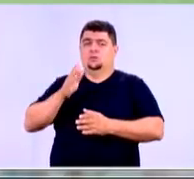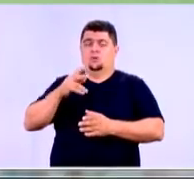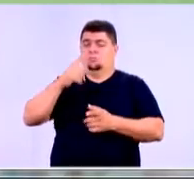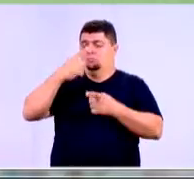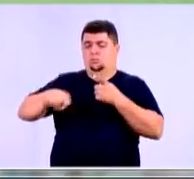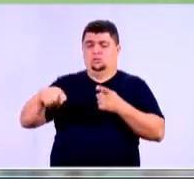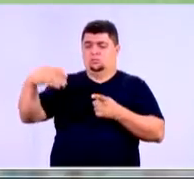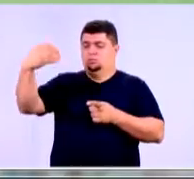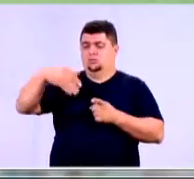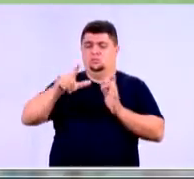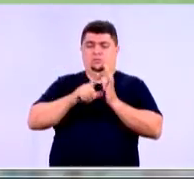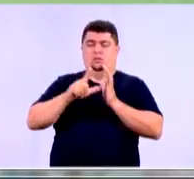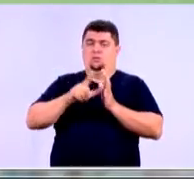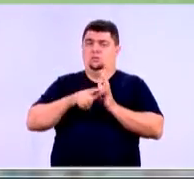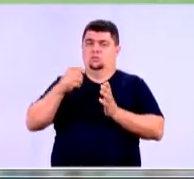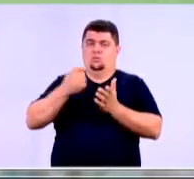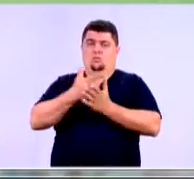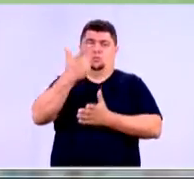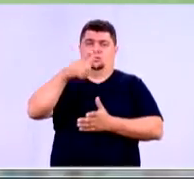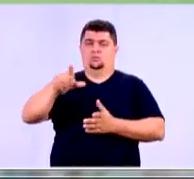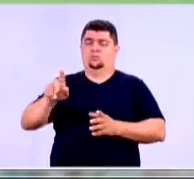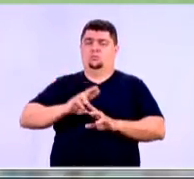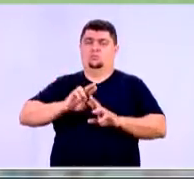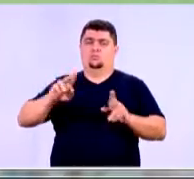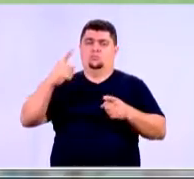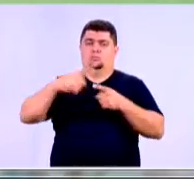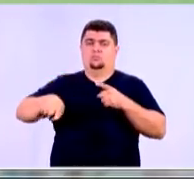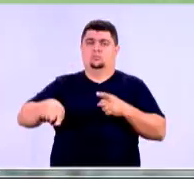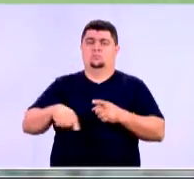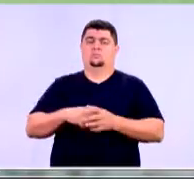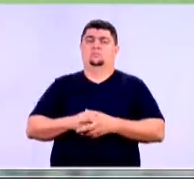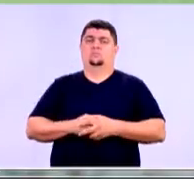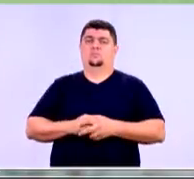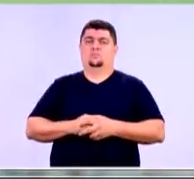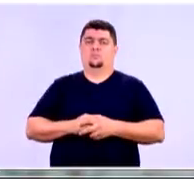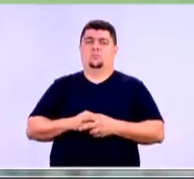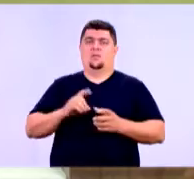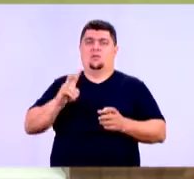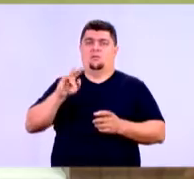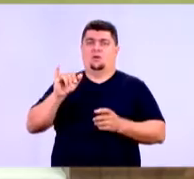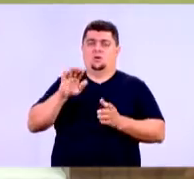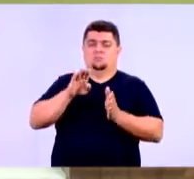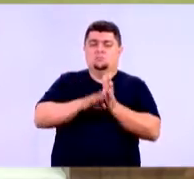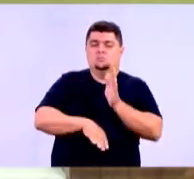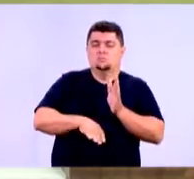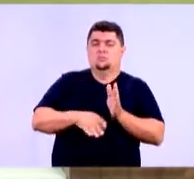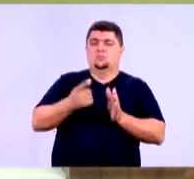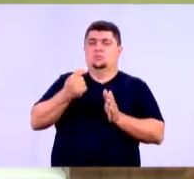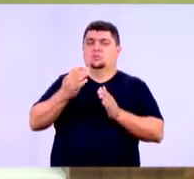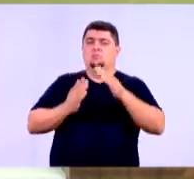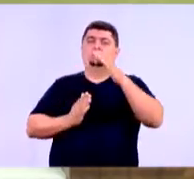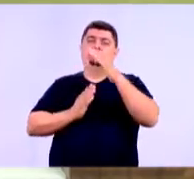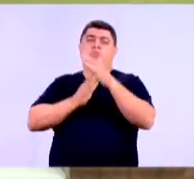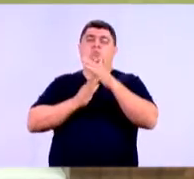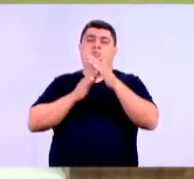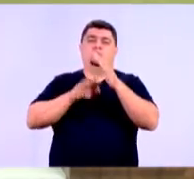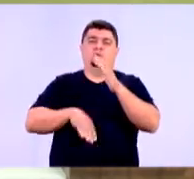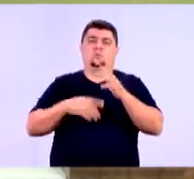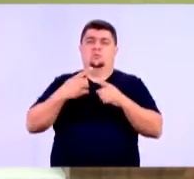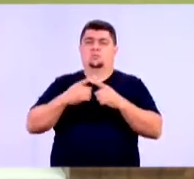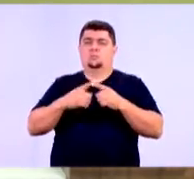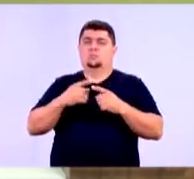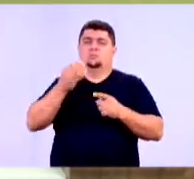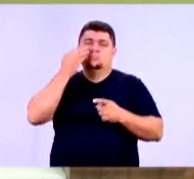minha loja, para essa pessoa que está inadimplente, a partir de agora eu não vendo mais. Exatamente. Ou você vai diminuir o limite que ela pode comprar para você se